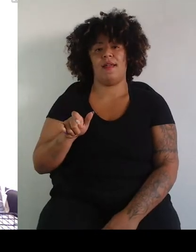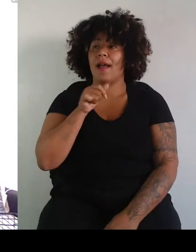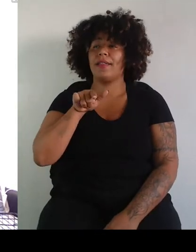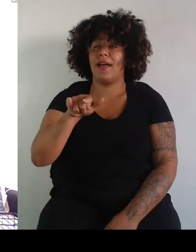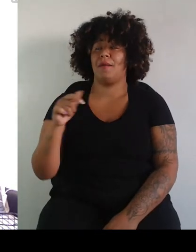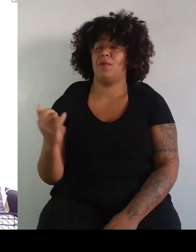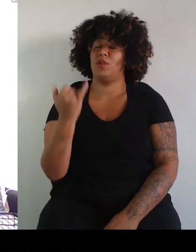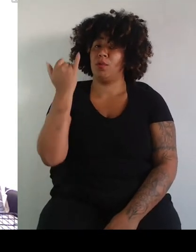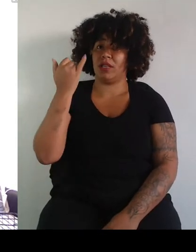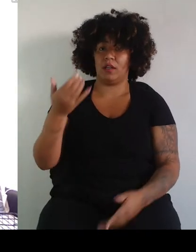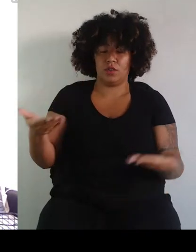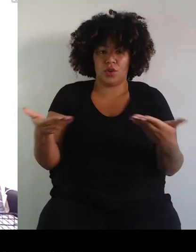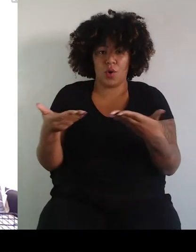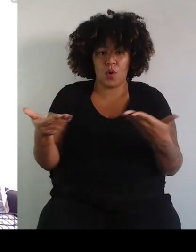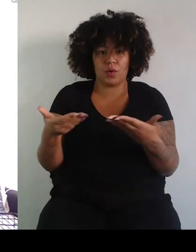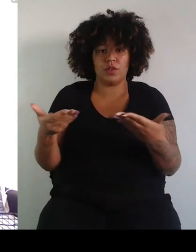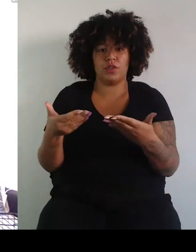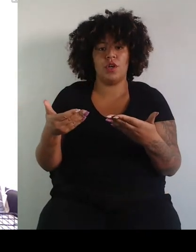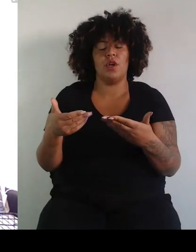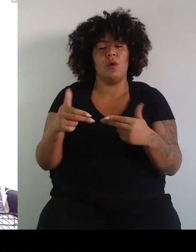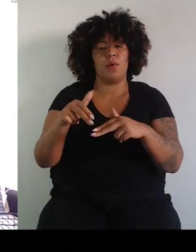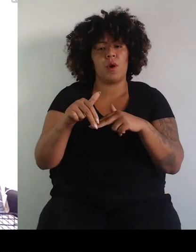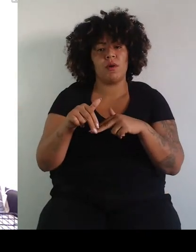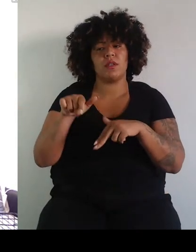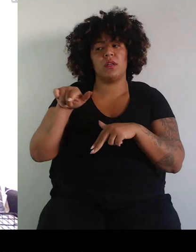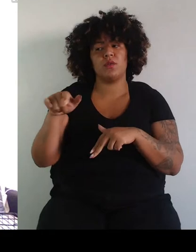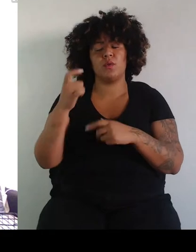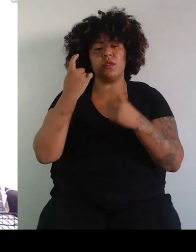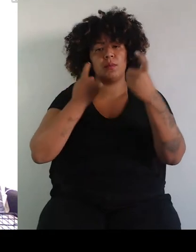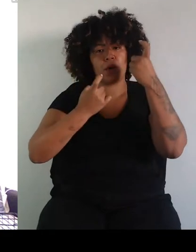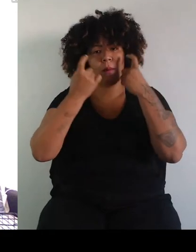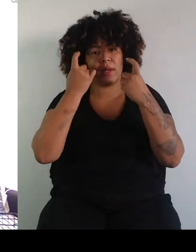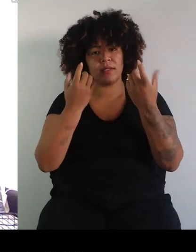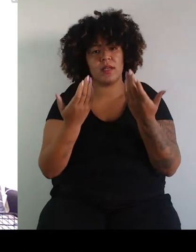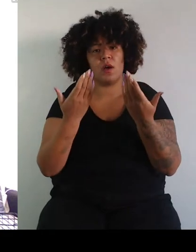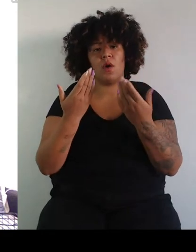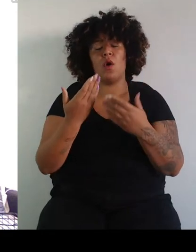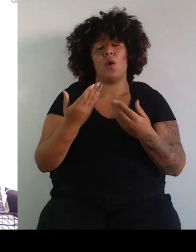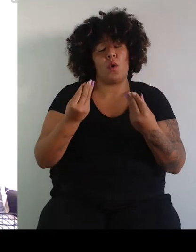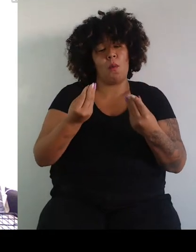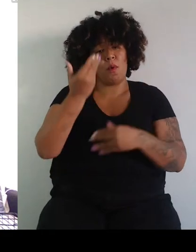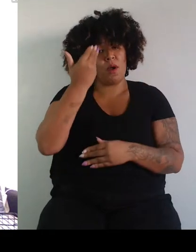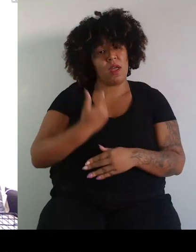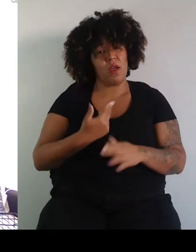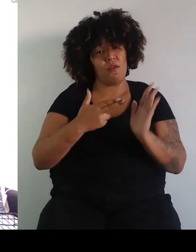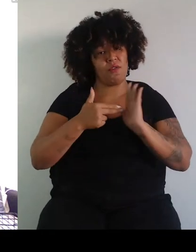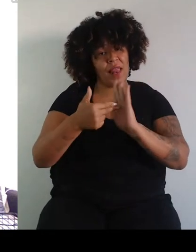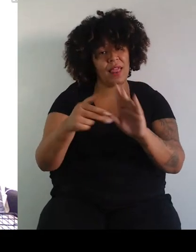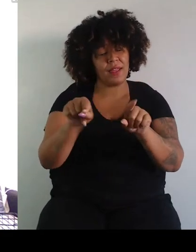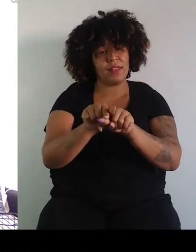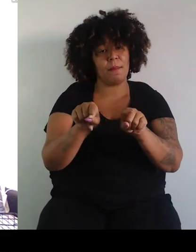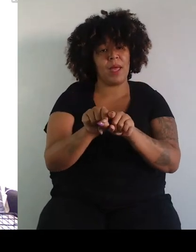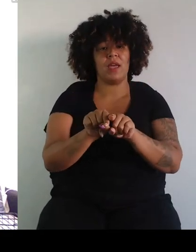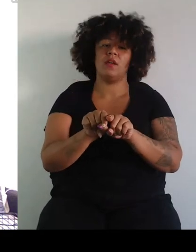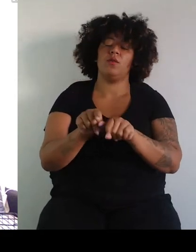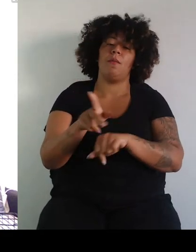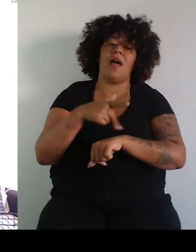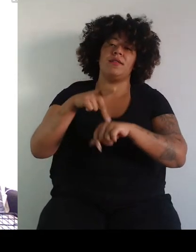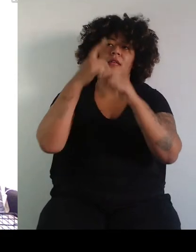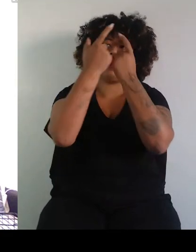devido às suas preocupações Como eu disse na minha apresentação sobre a condição humana ou algo que é uma coisa que não vai